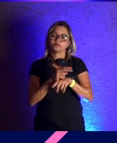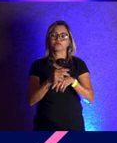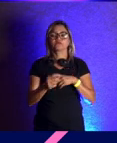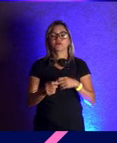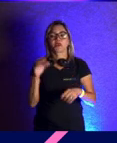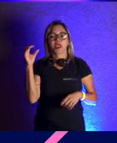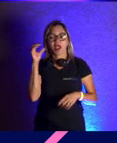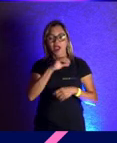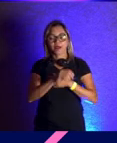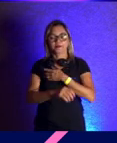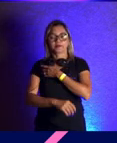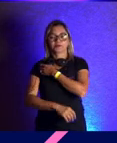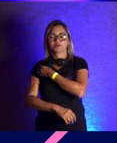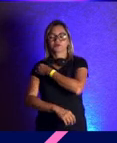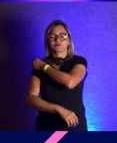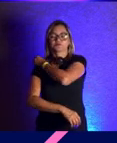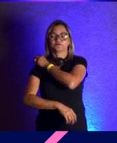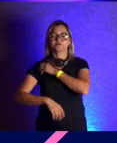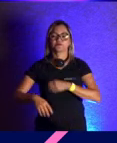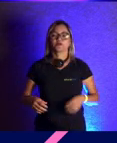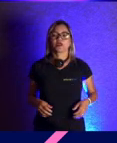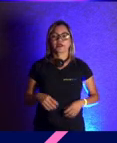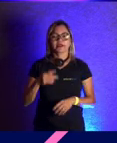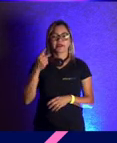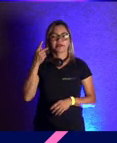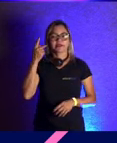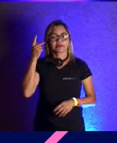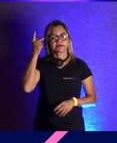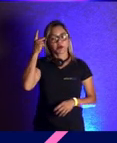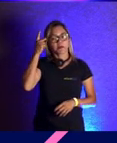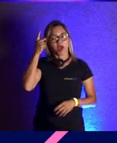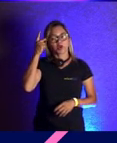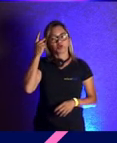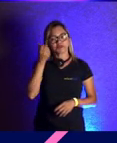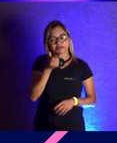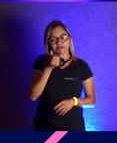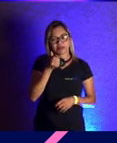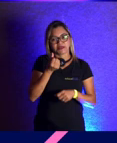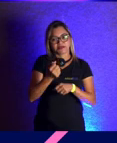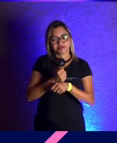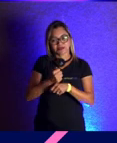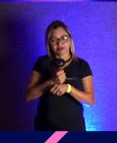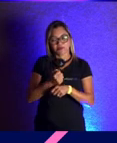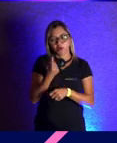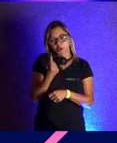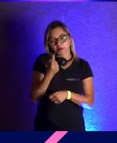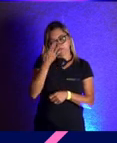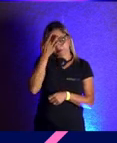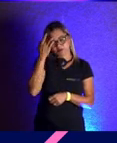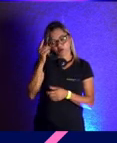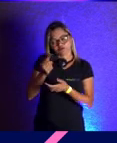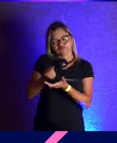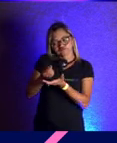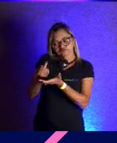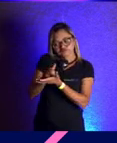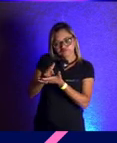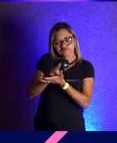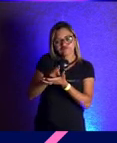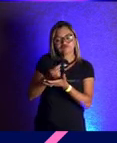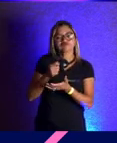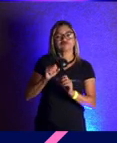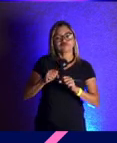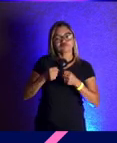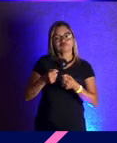mais rápida. Né? Estamos em São Paulo, levaria uma cidade, levaria um seis anos, e tinha uma pessoa de escapamento. A gente sabe nem se